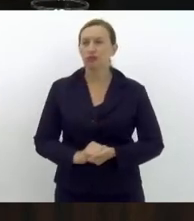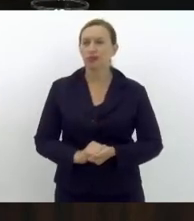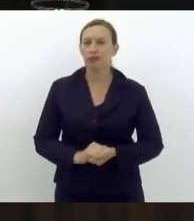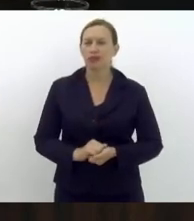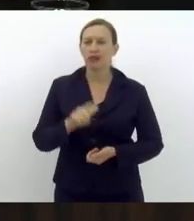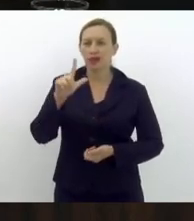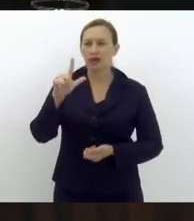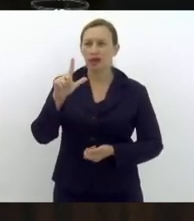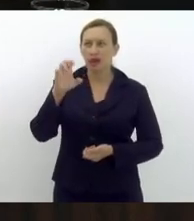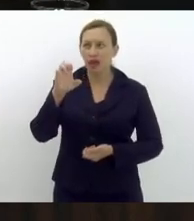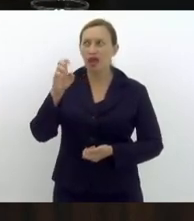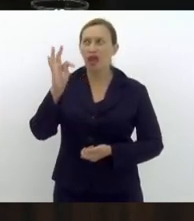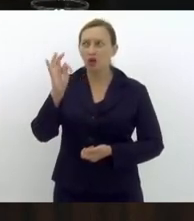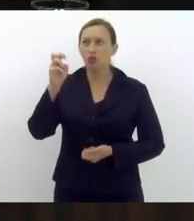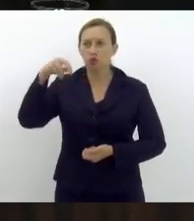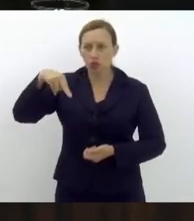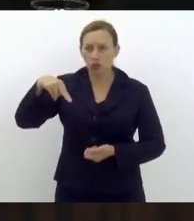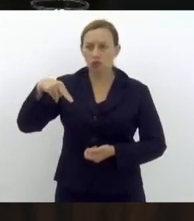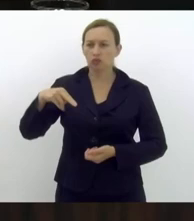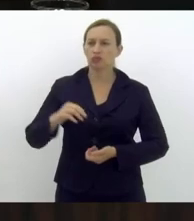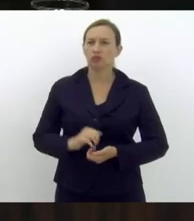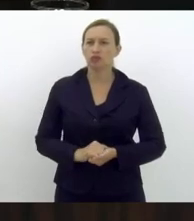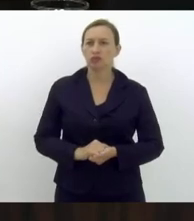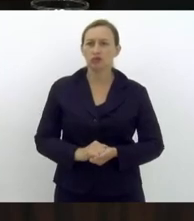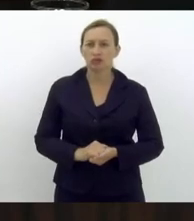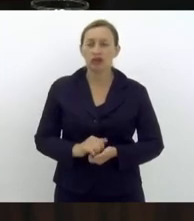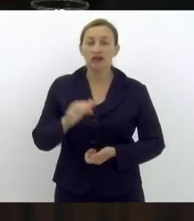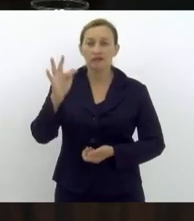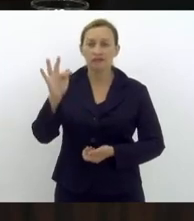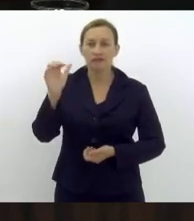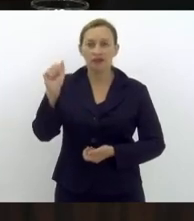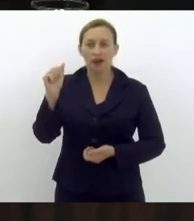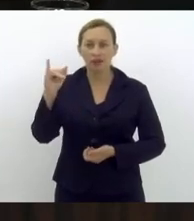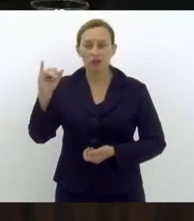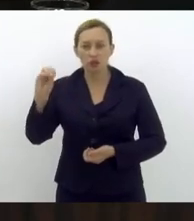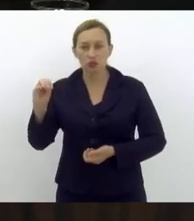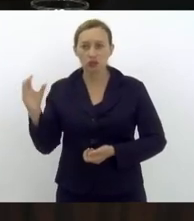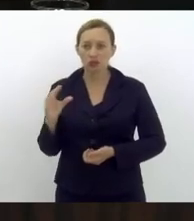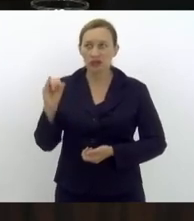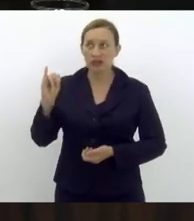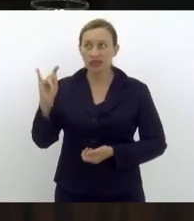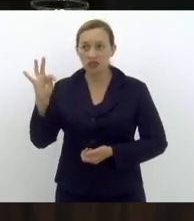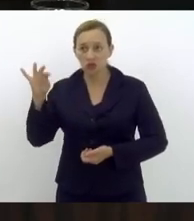Elton Cristo. Fábio Silva.